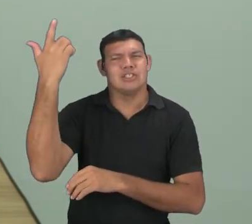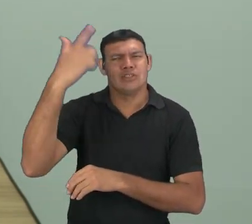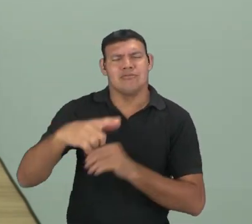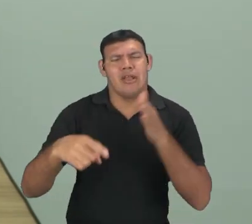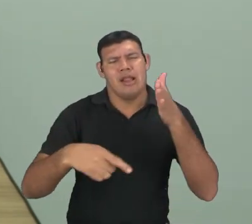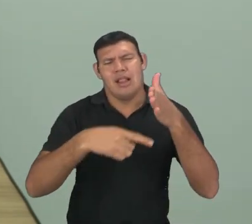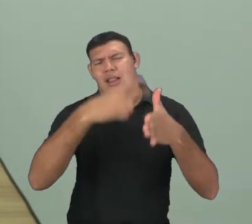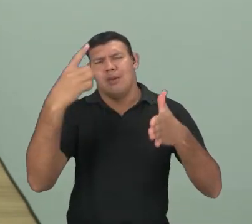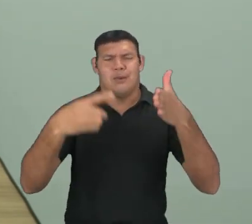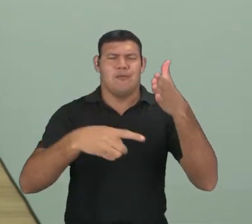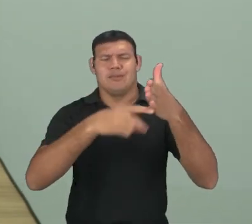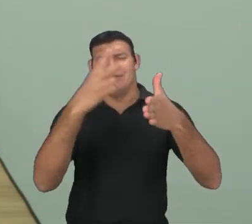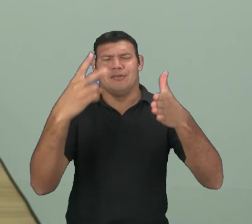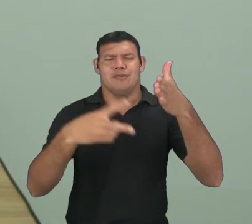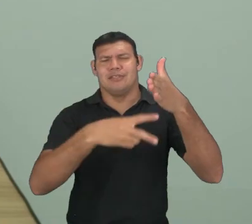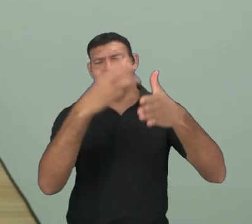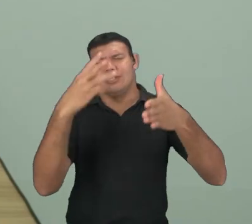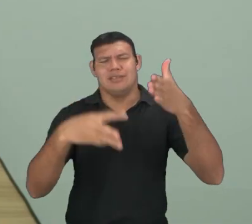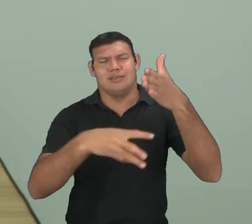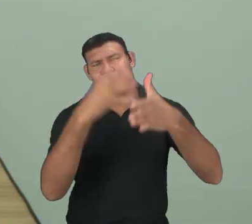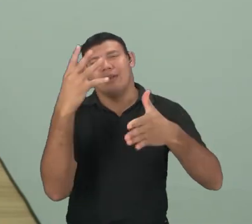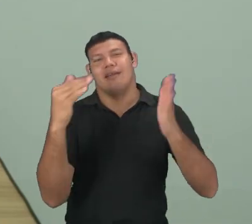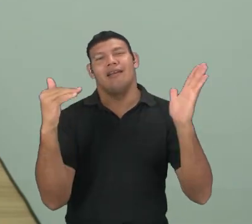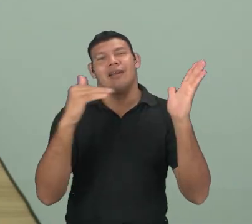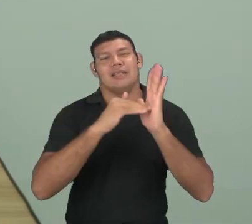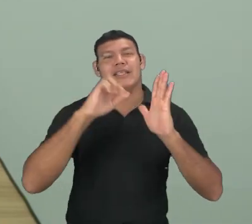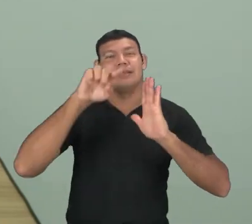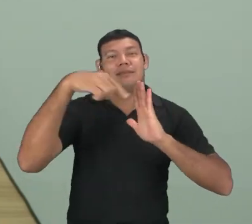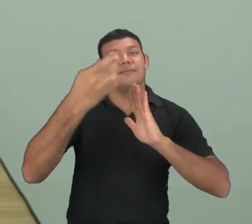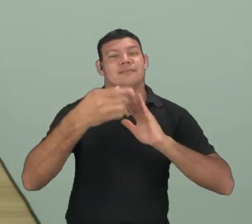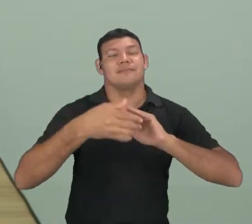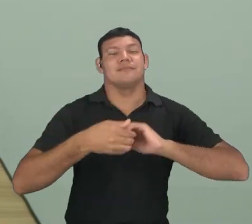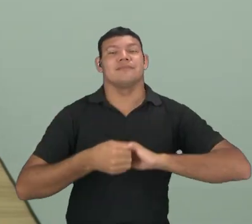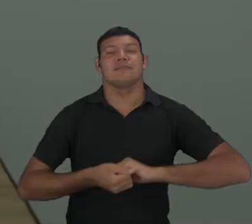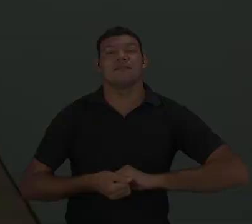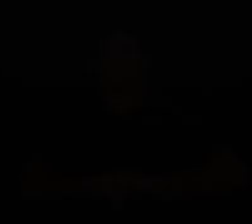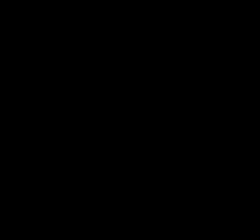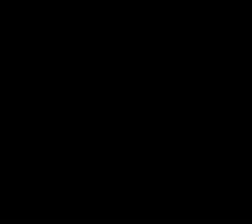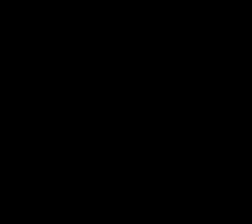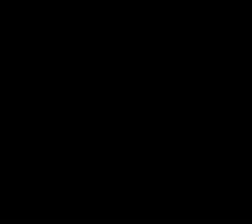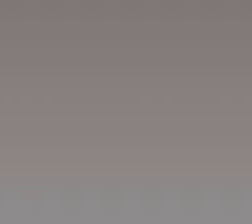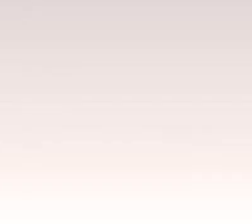Nela você vai poder rever essas aulas quantas vezes você desejar. Até mais!